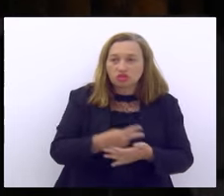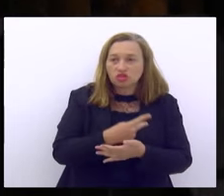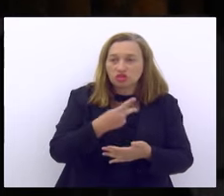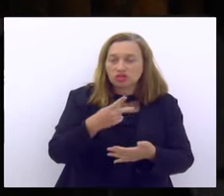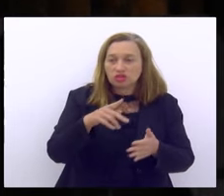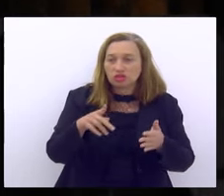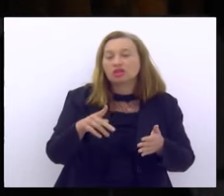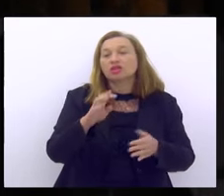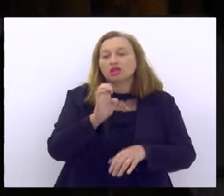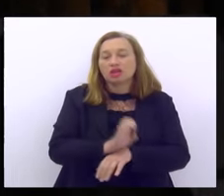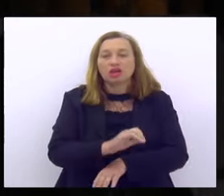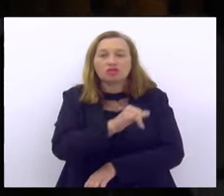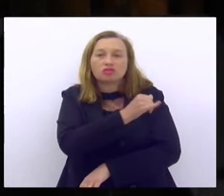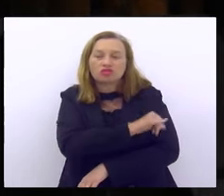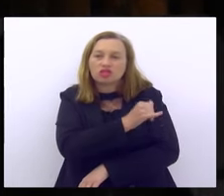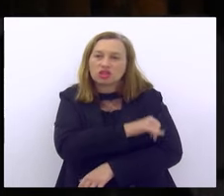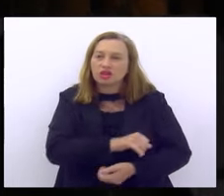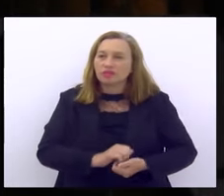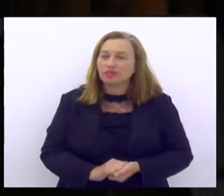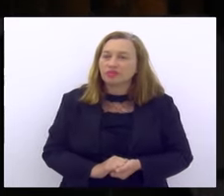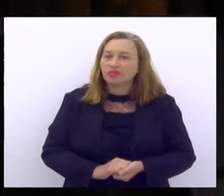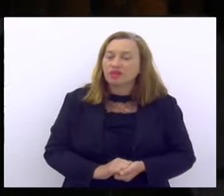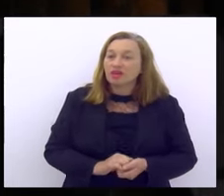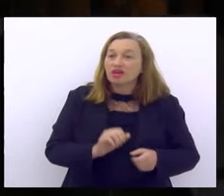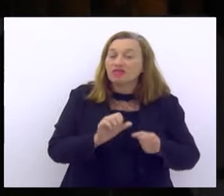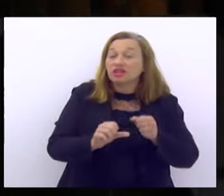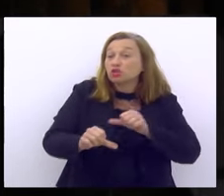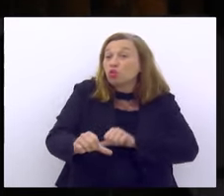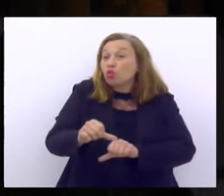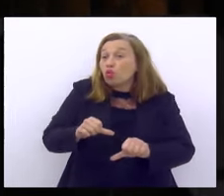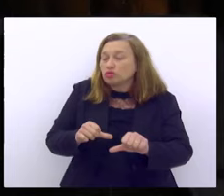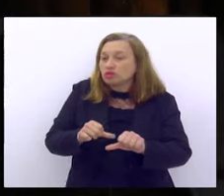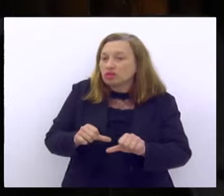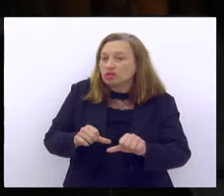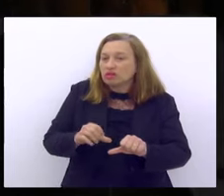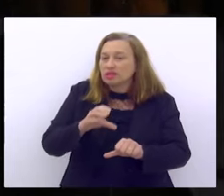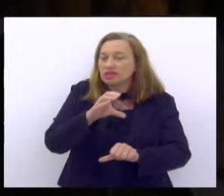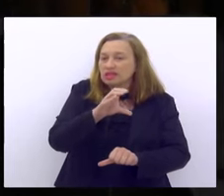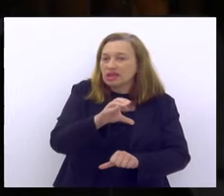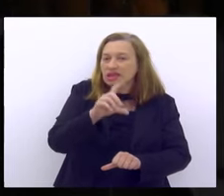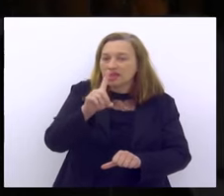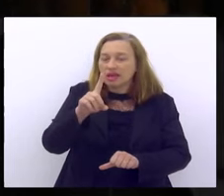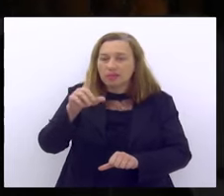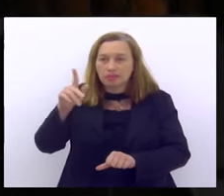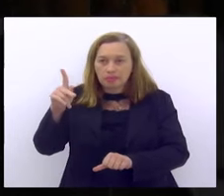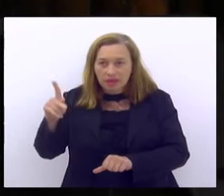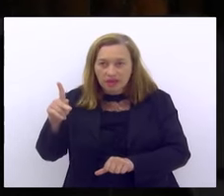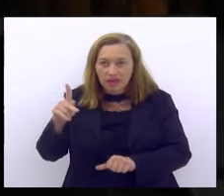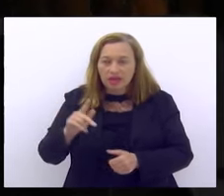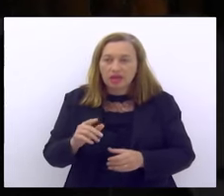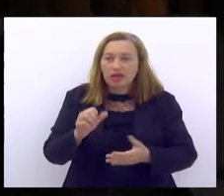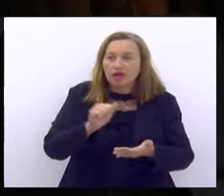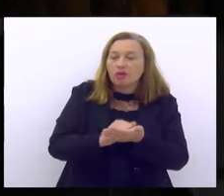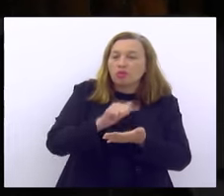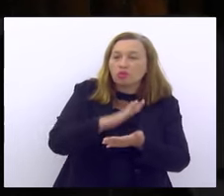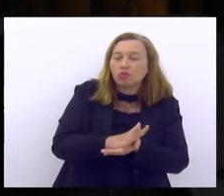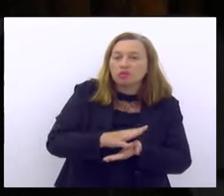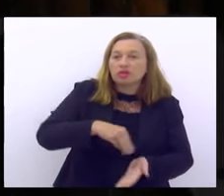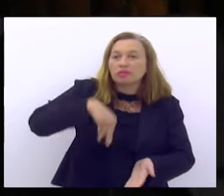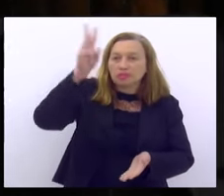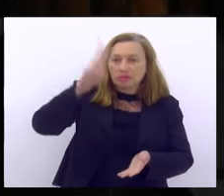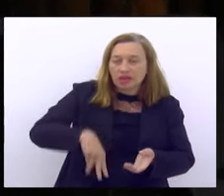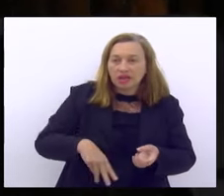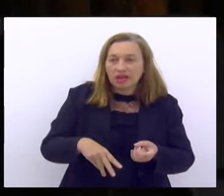multa, fazendo, ao contrário do que o CTB determina, que é a aplicação de multa para quem trafega na